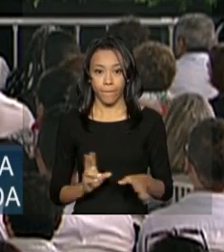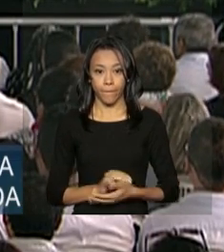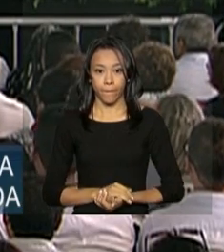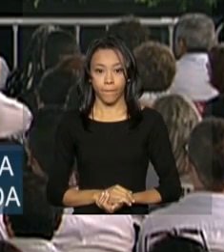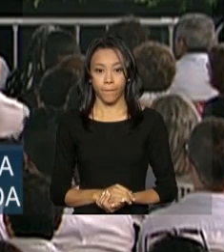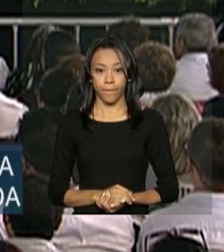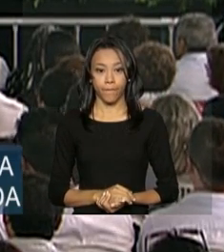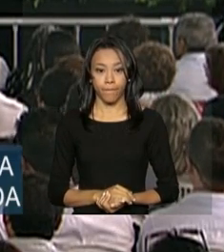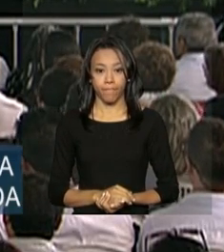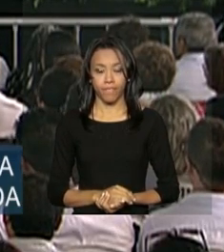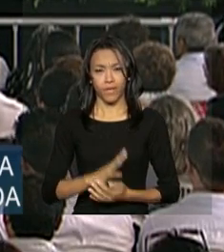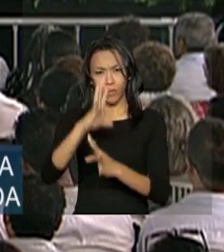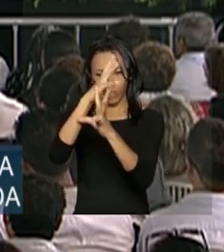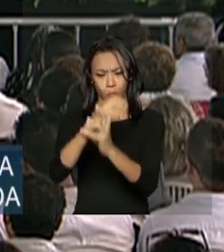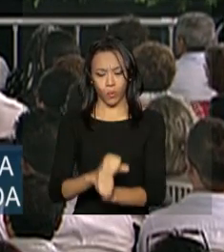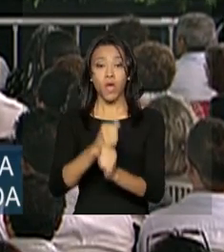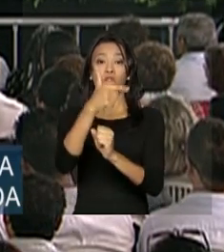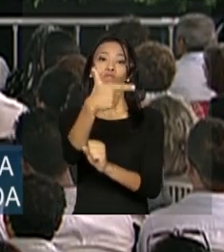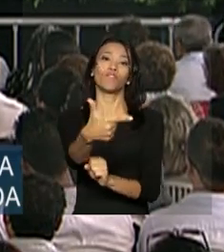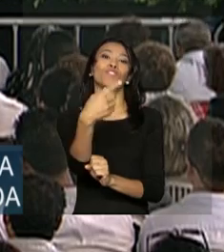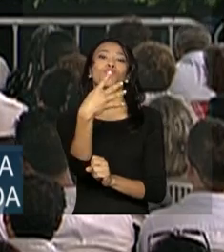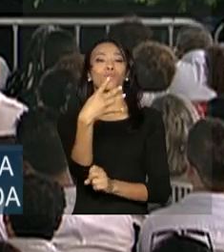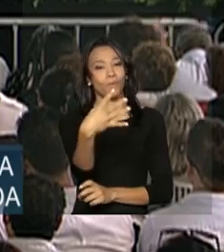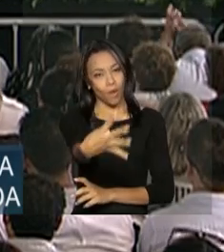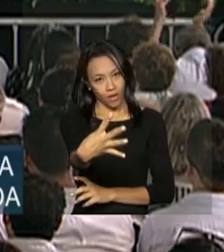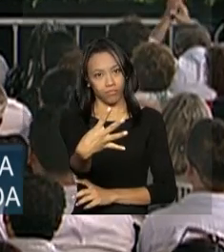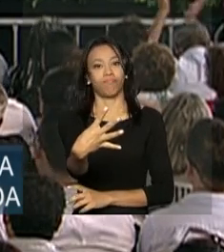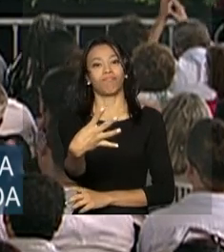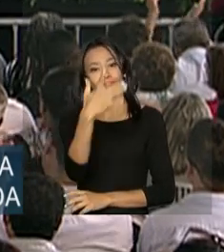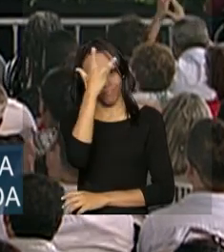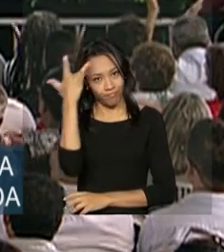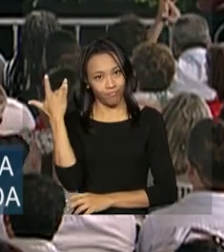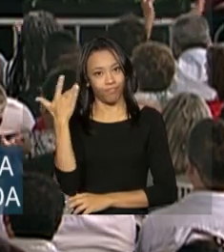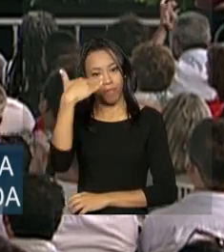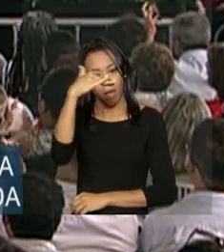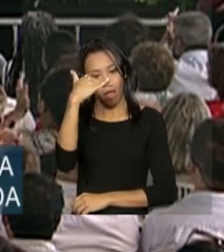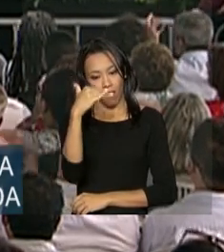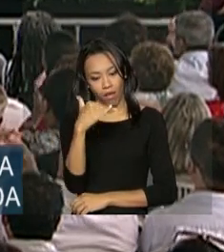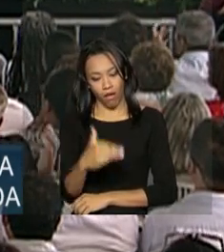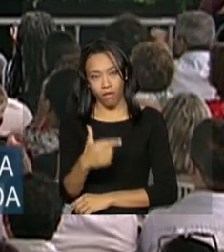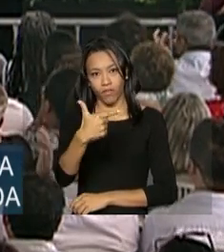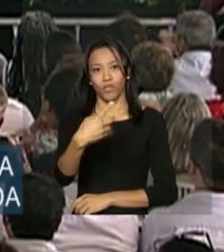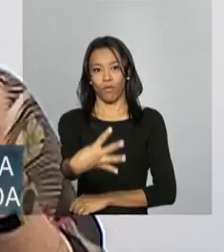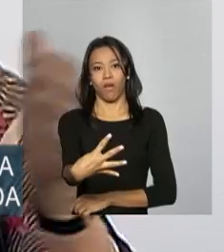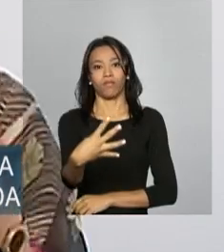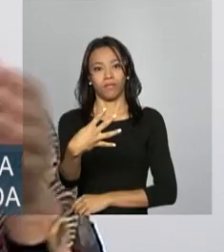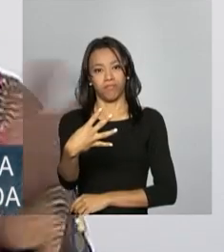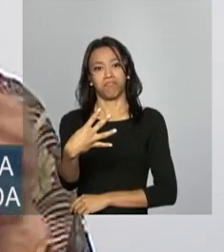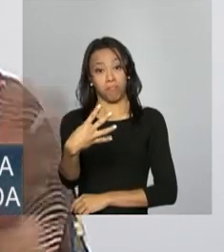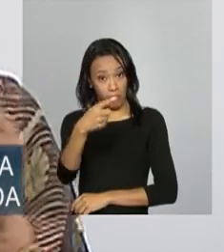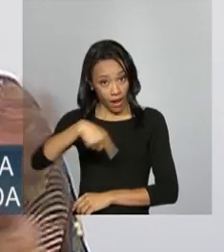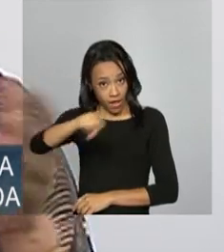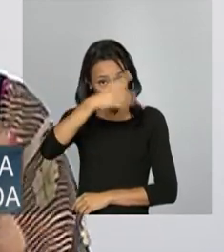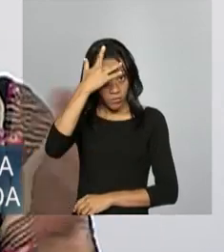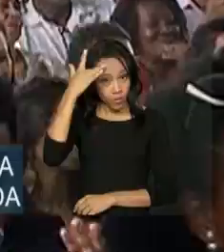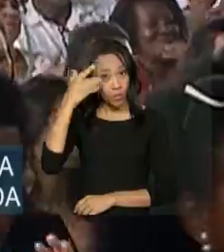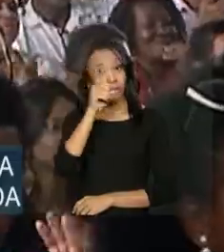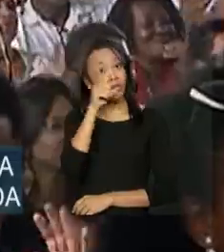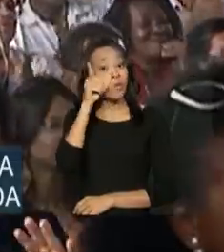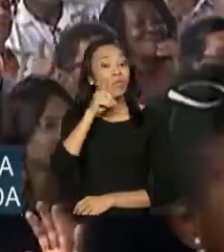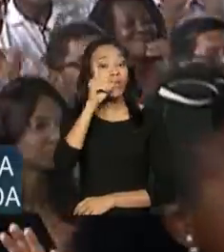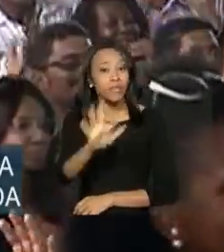Ô, gente, são 24. 24. Nada. Para eles, uma salva de palmas.